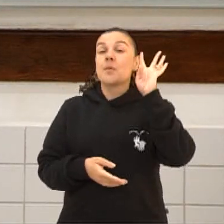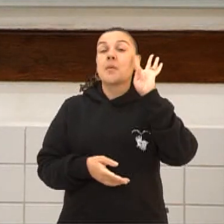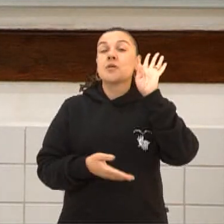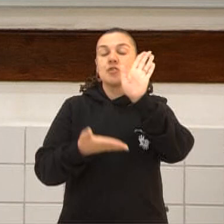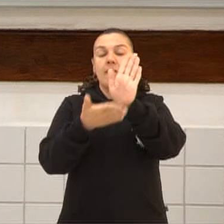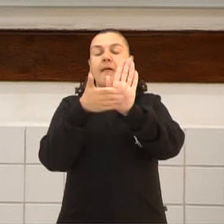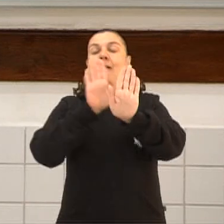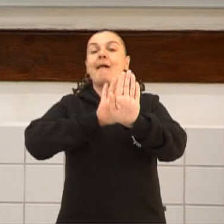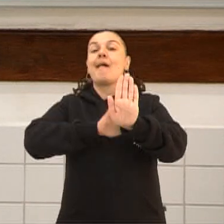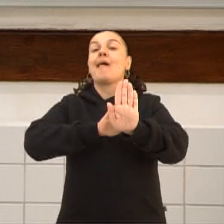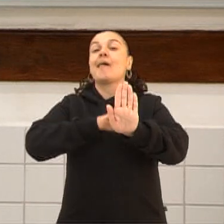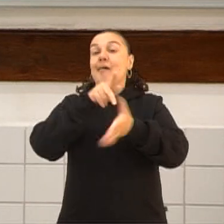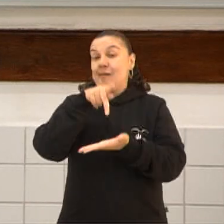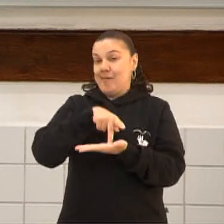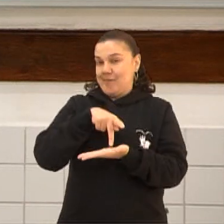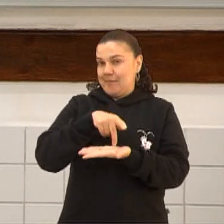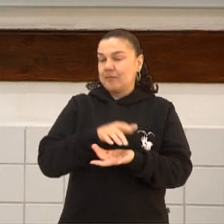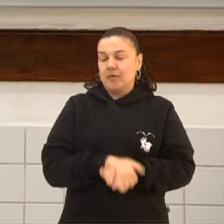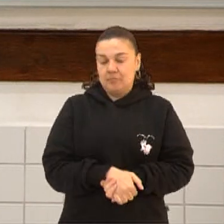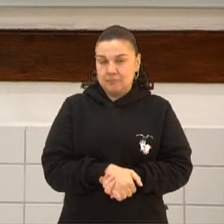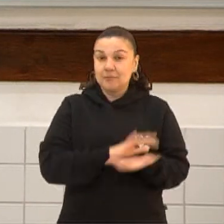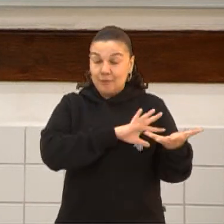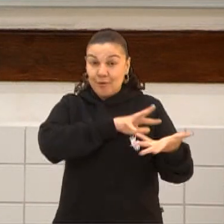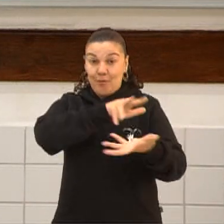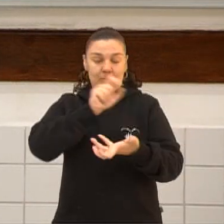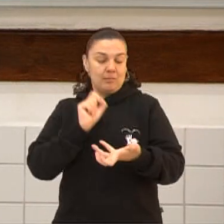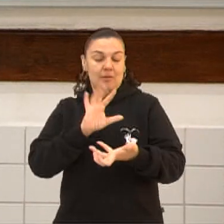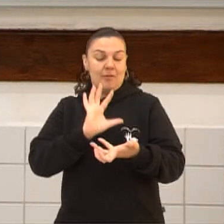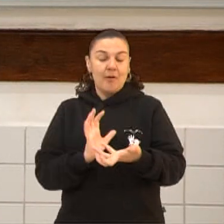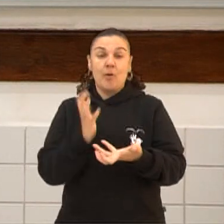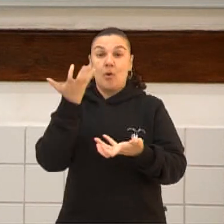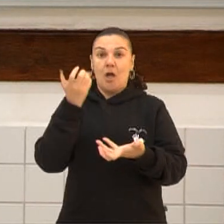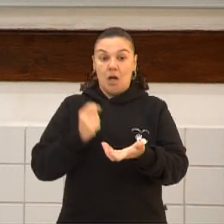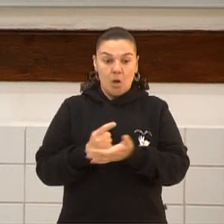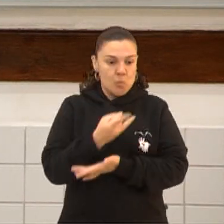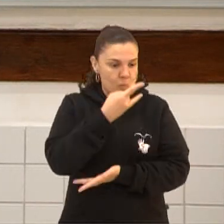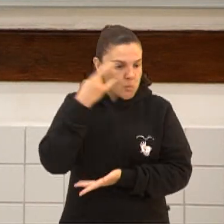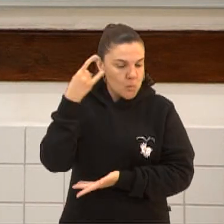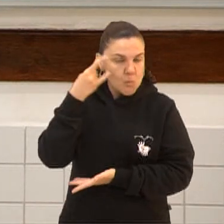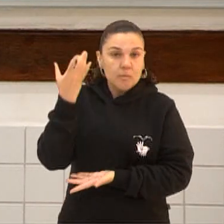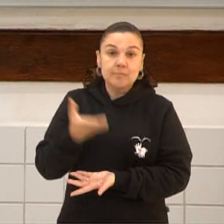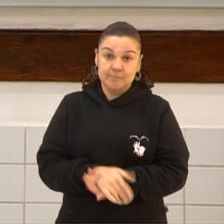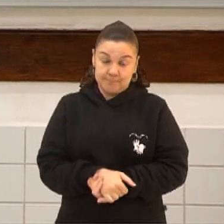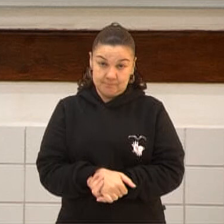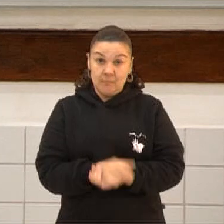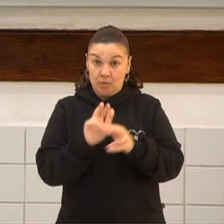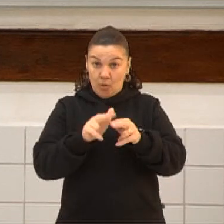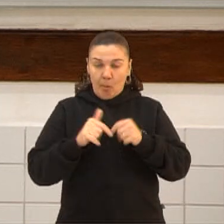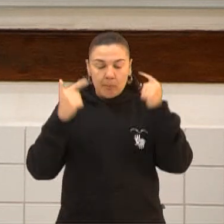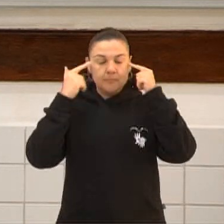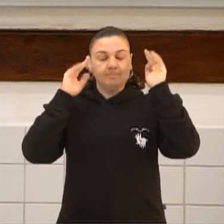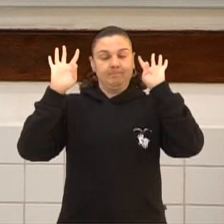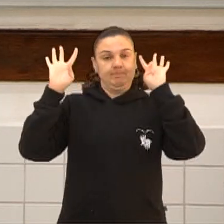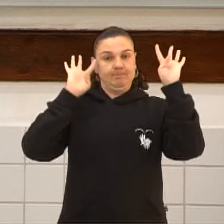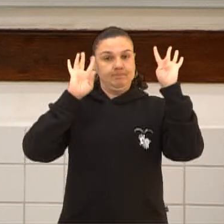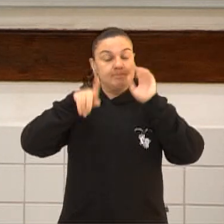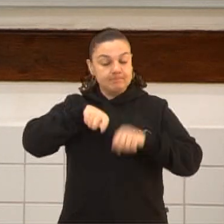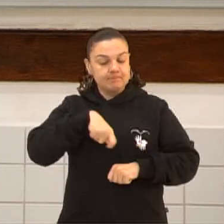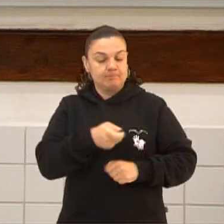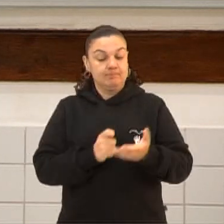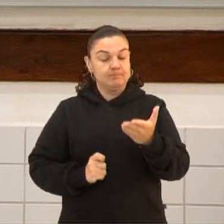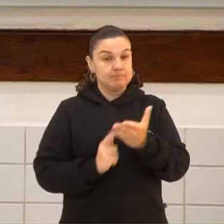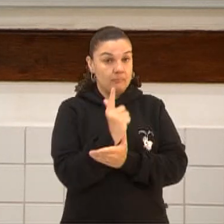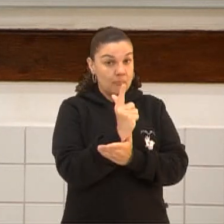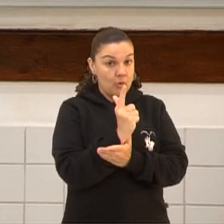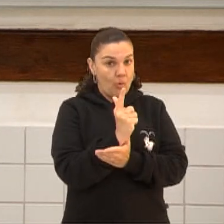do que realmente está acontecendo com o nosso planeta, nesse nosso ato de consumo. É para isso que a gente precisa pensar nessa questão do consumo